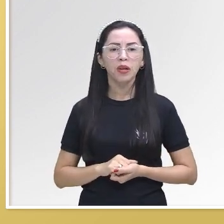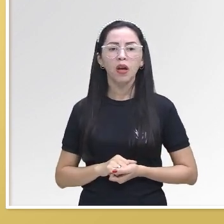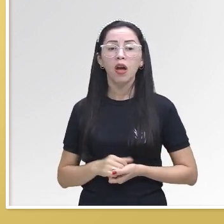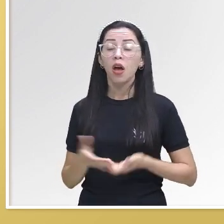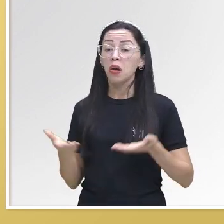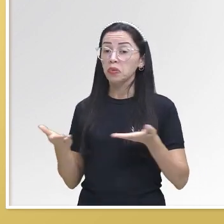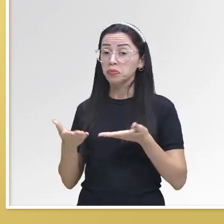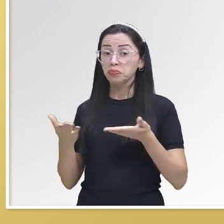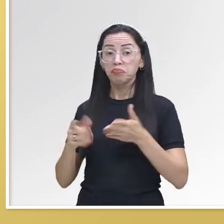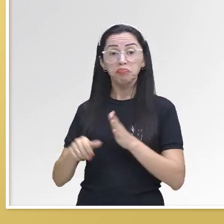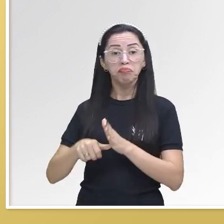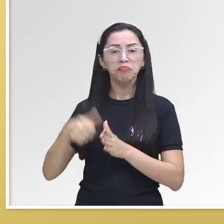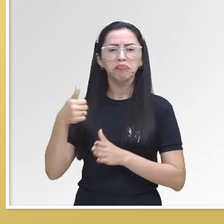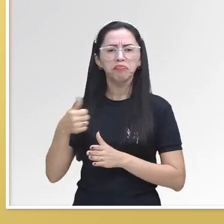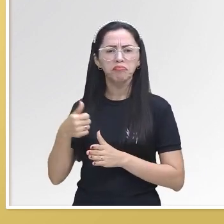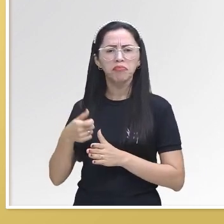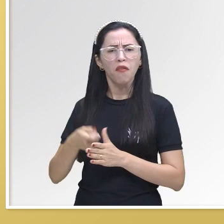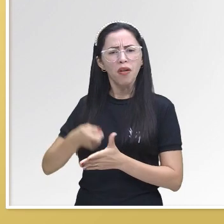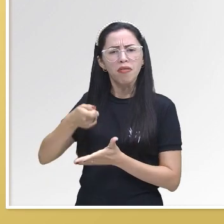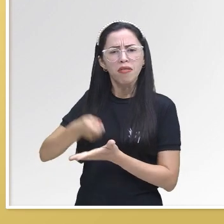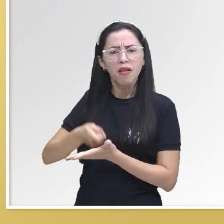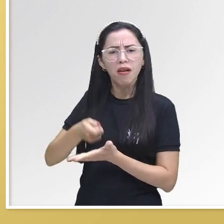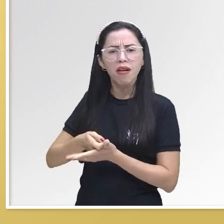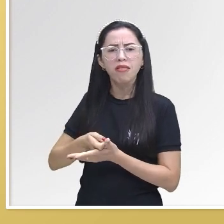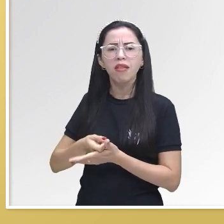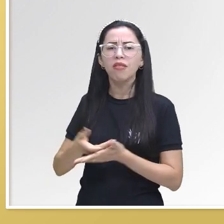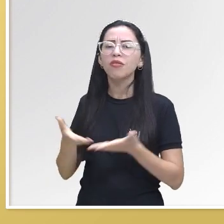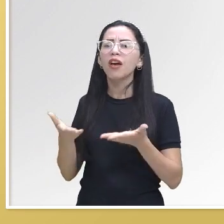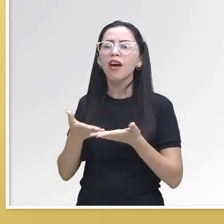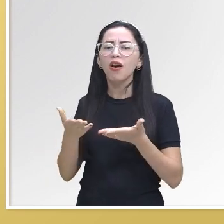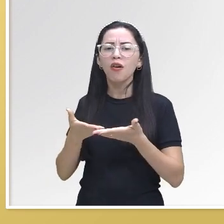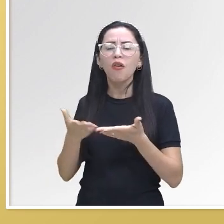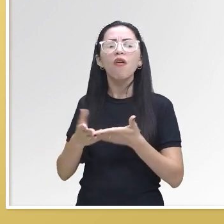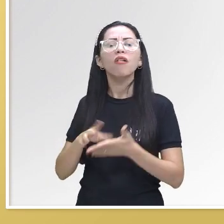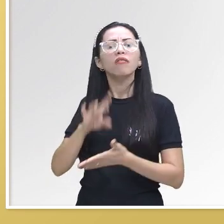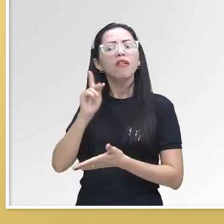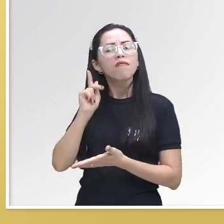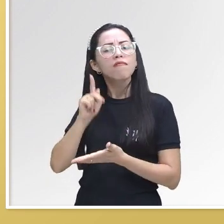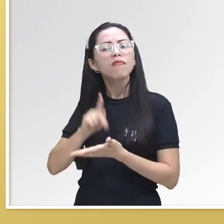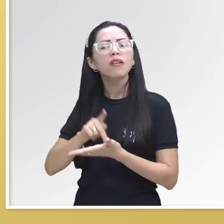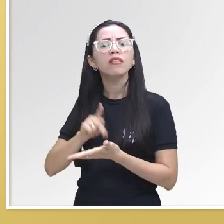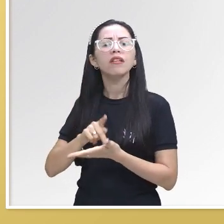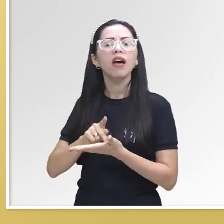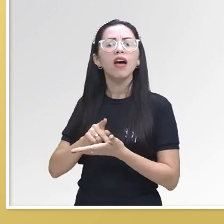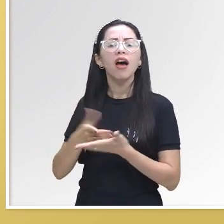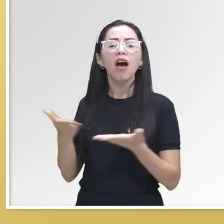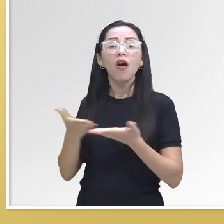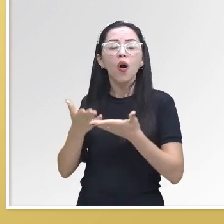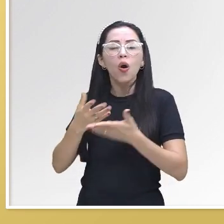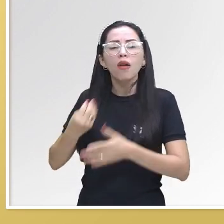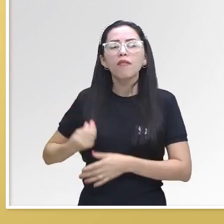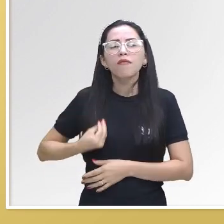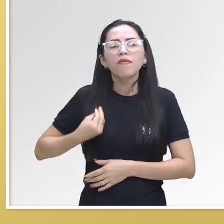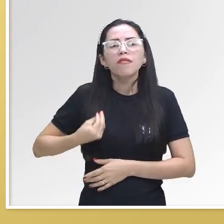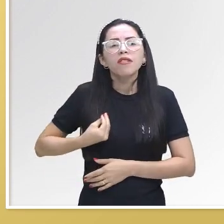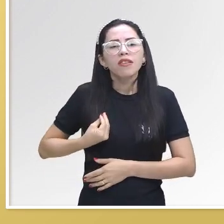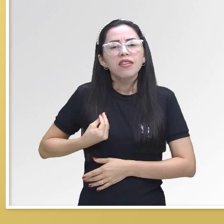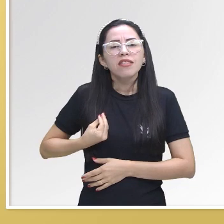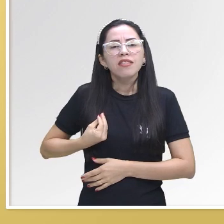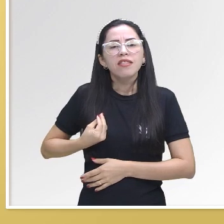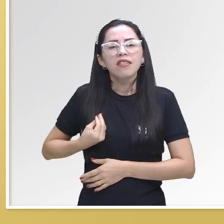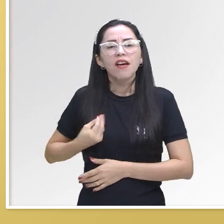Artigo 1º. Fica decretado que agora vale a verdade, agora vale a vida, e de mãos